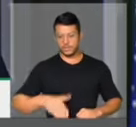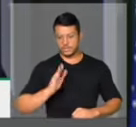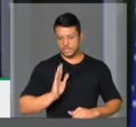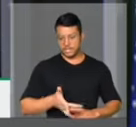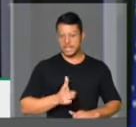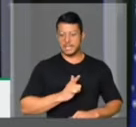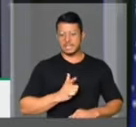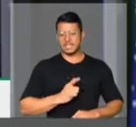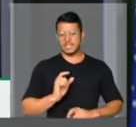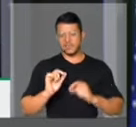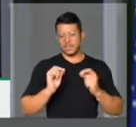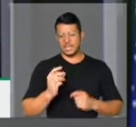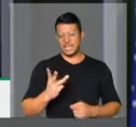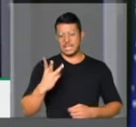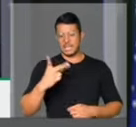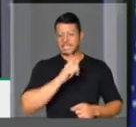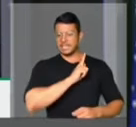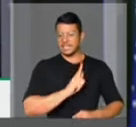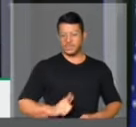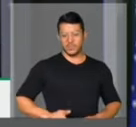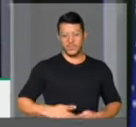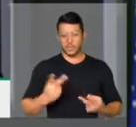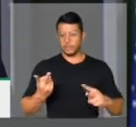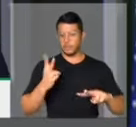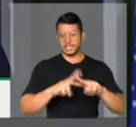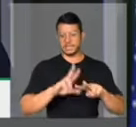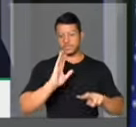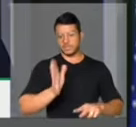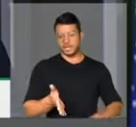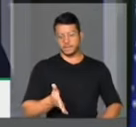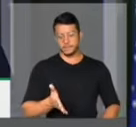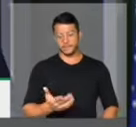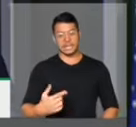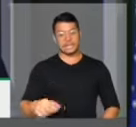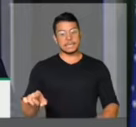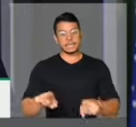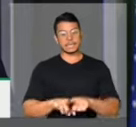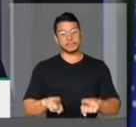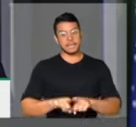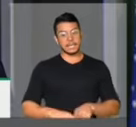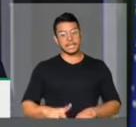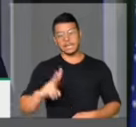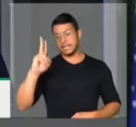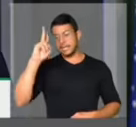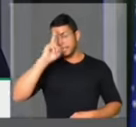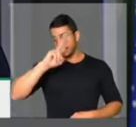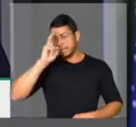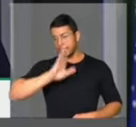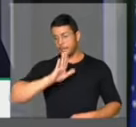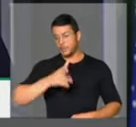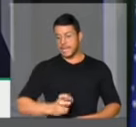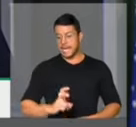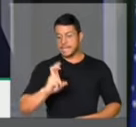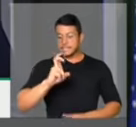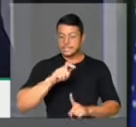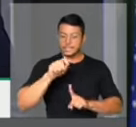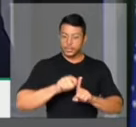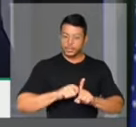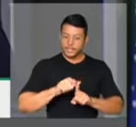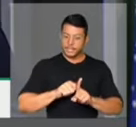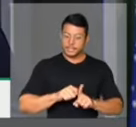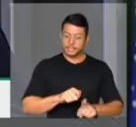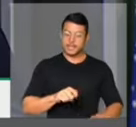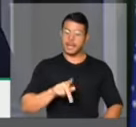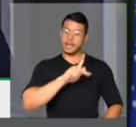seus últimos 3 governadores presos. Quero aqui deixar registrado que hoje faz 5 meses que o nosso presidente tomou